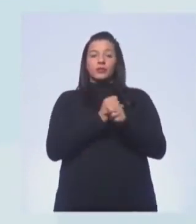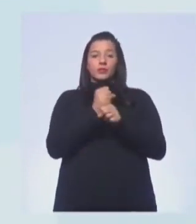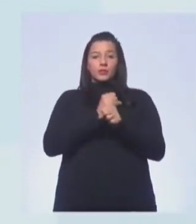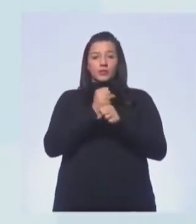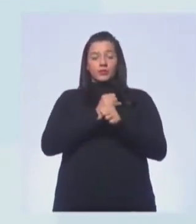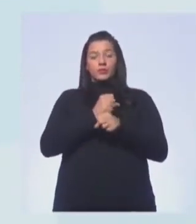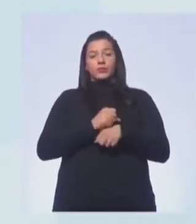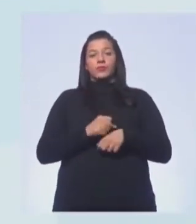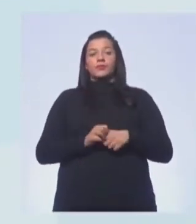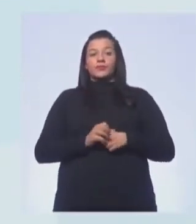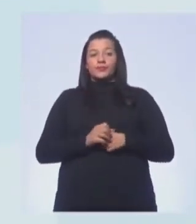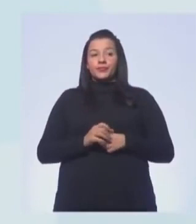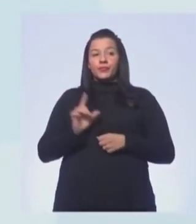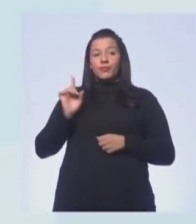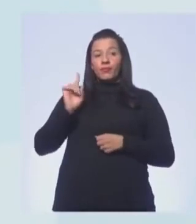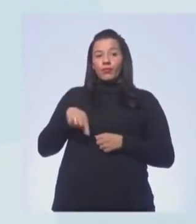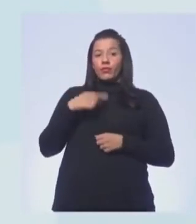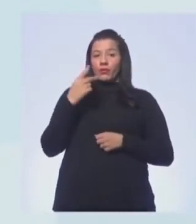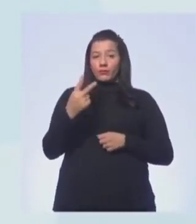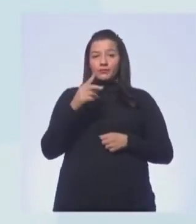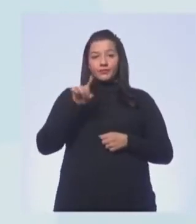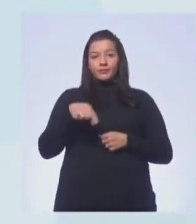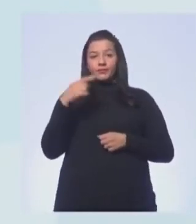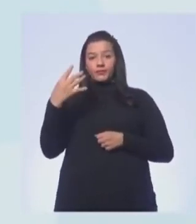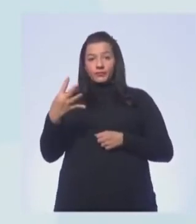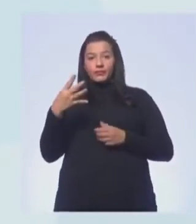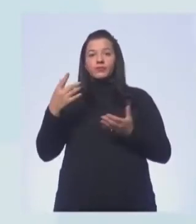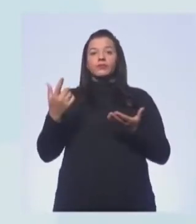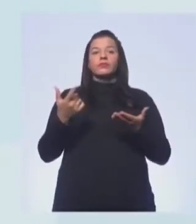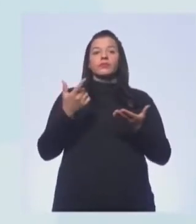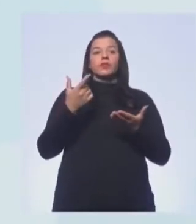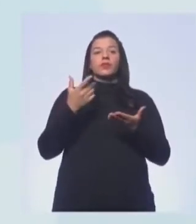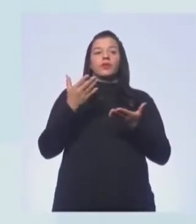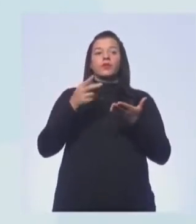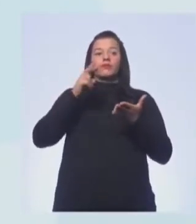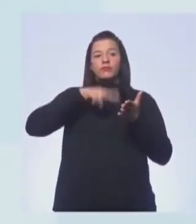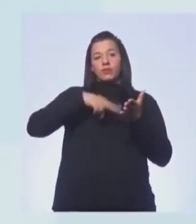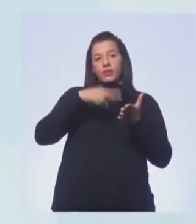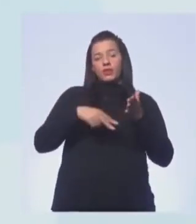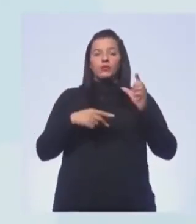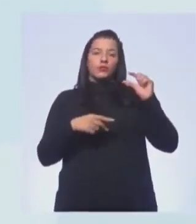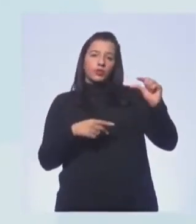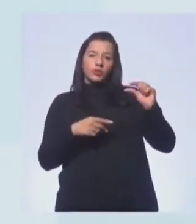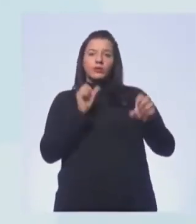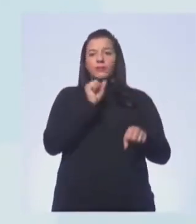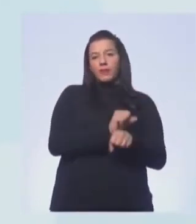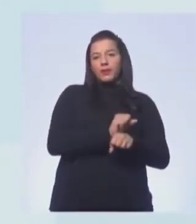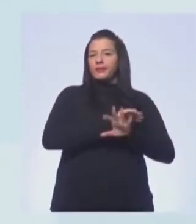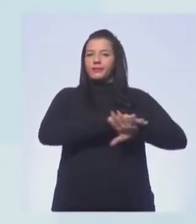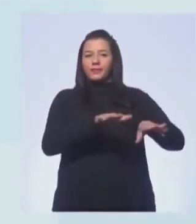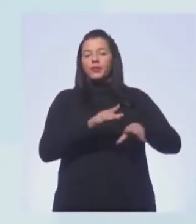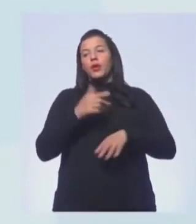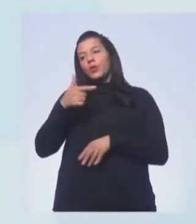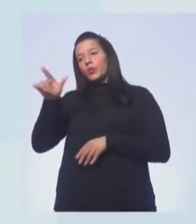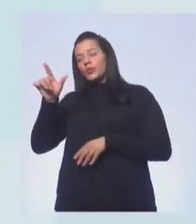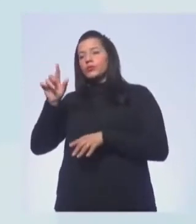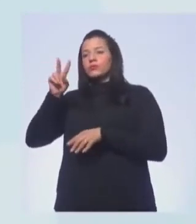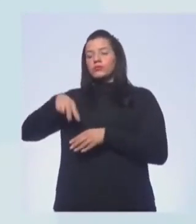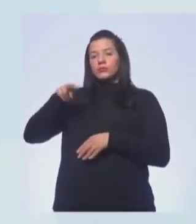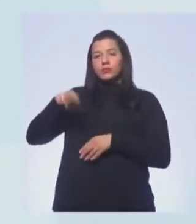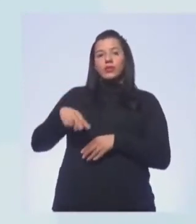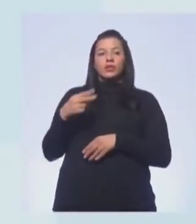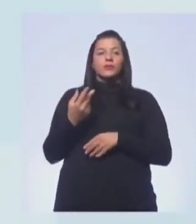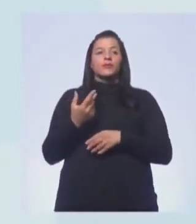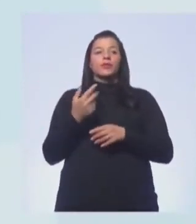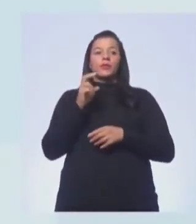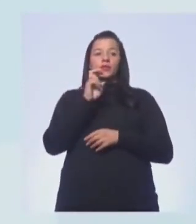E aí, desses 5 livros, 2,4 são lidos em partes, ou seja, lê um pouquinho, para e não lê mais, e 2,5 são